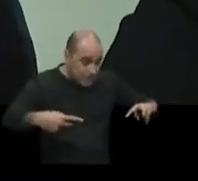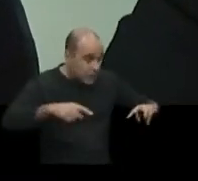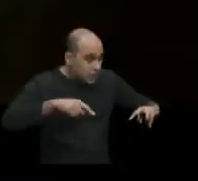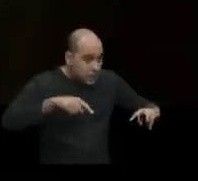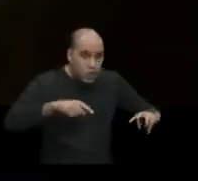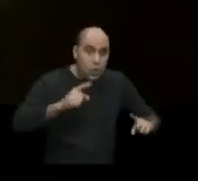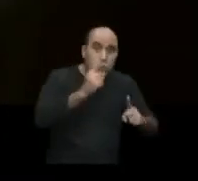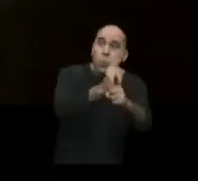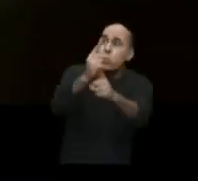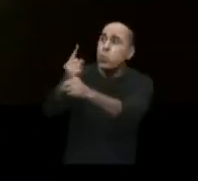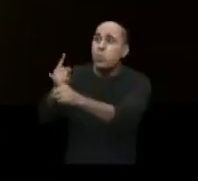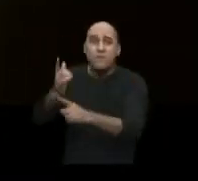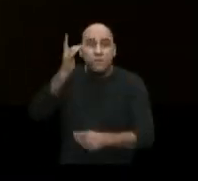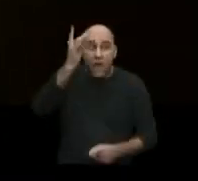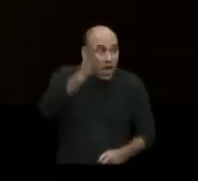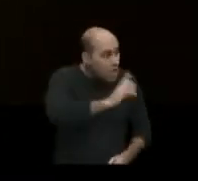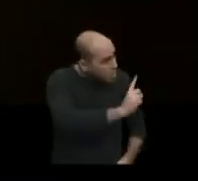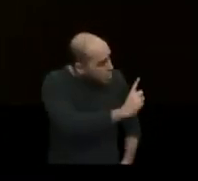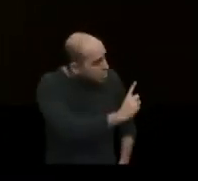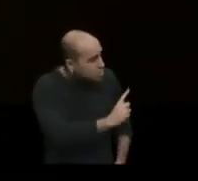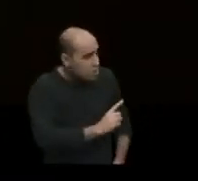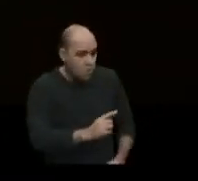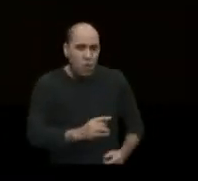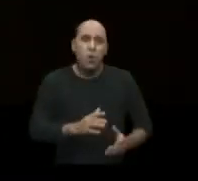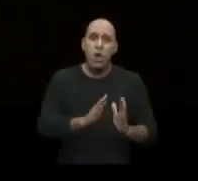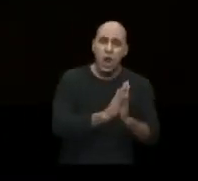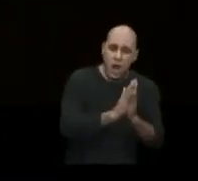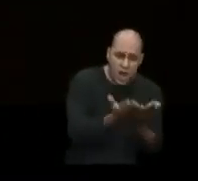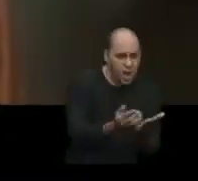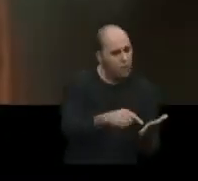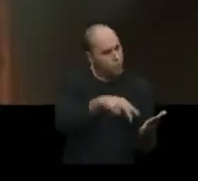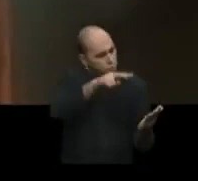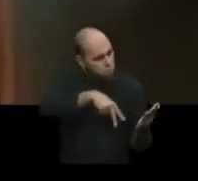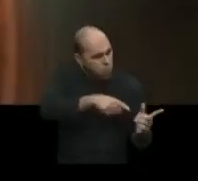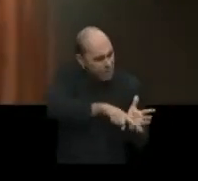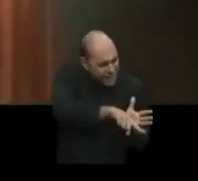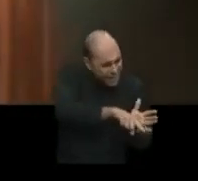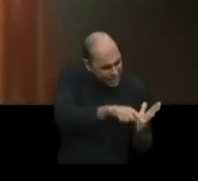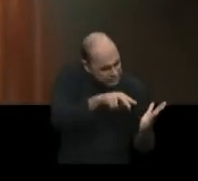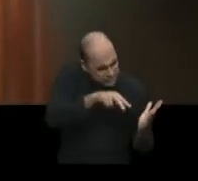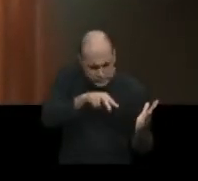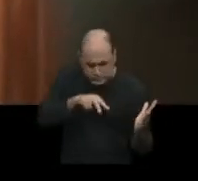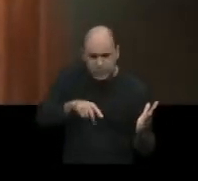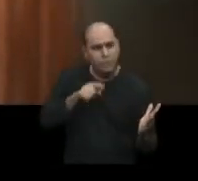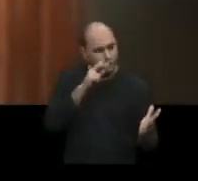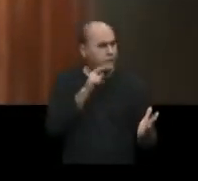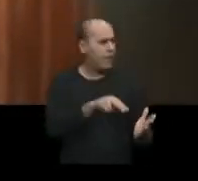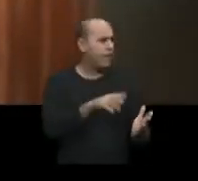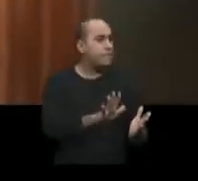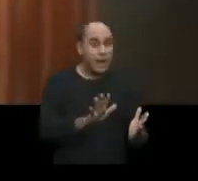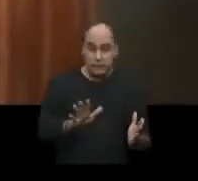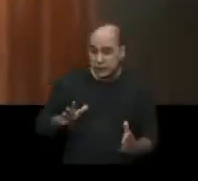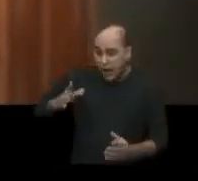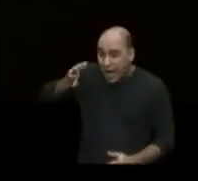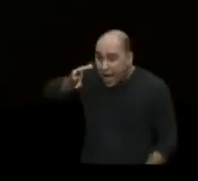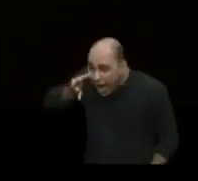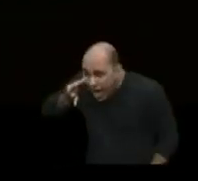raro. Algo que se estuda nos livros da faculdade, mas se presencia poucas vezes.